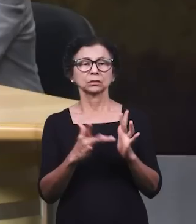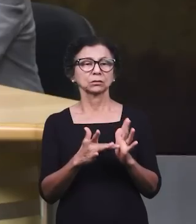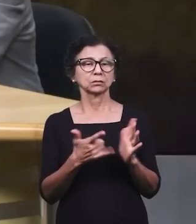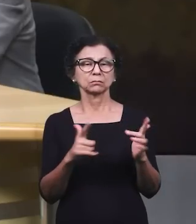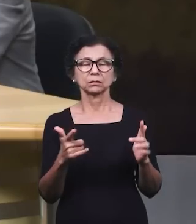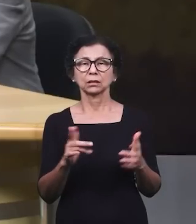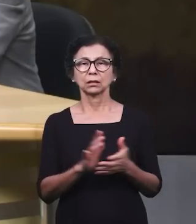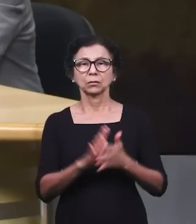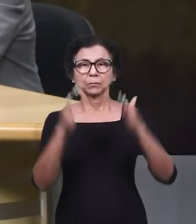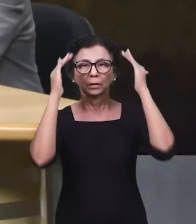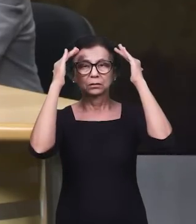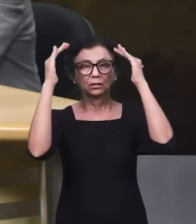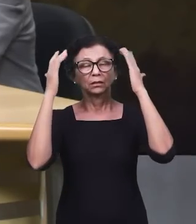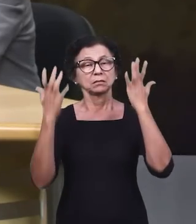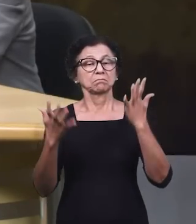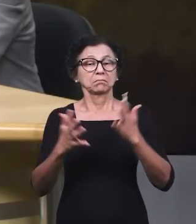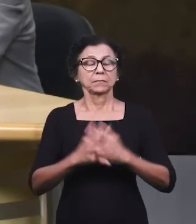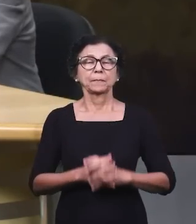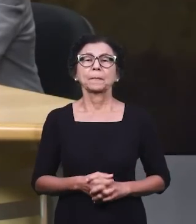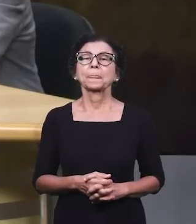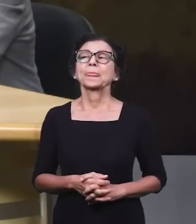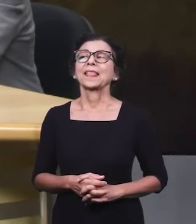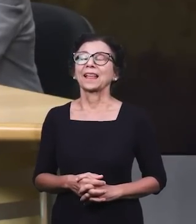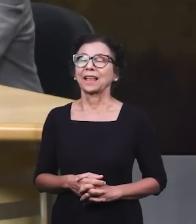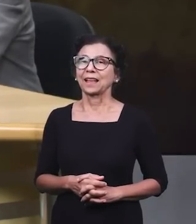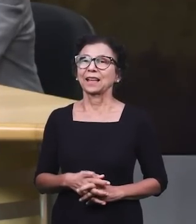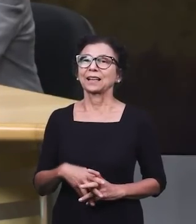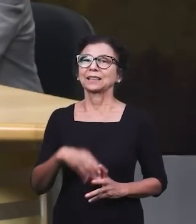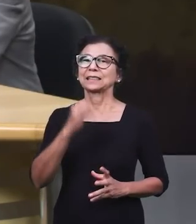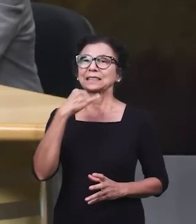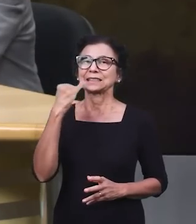obediência. Isaac ele aprendeu, falou, meu pai, peraí, eu conheço.